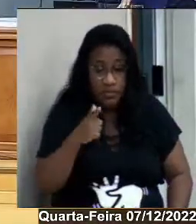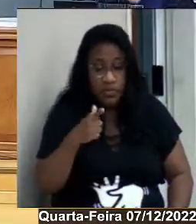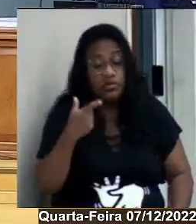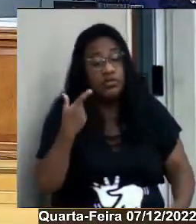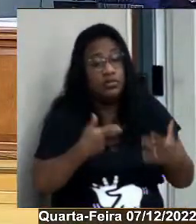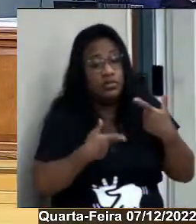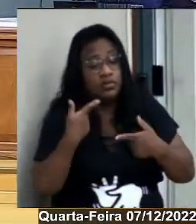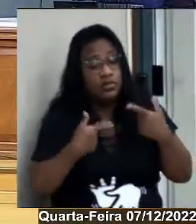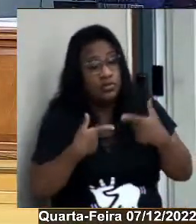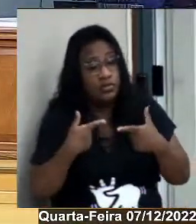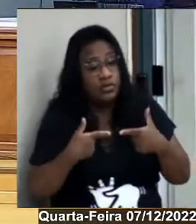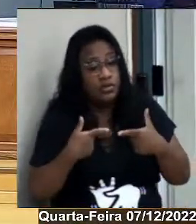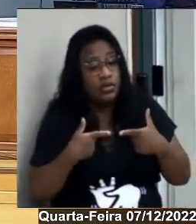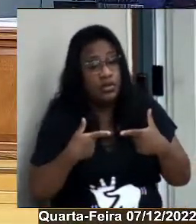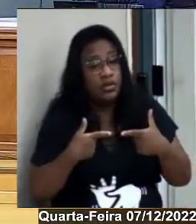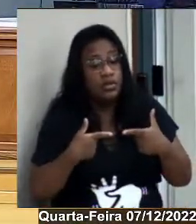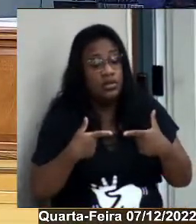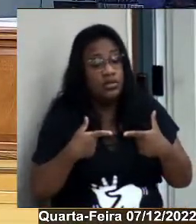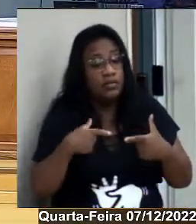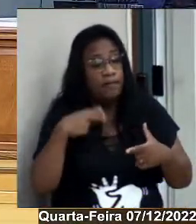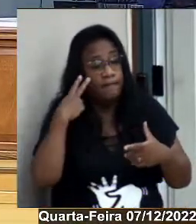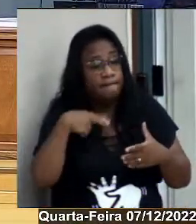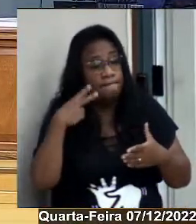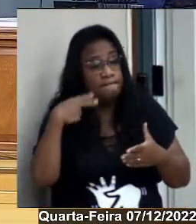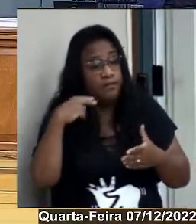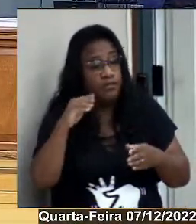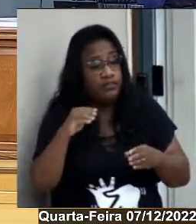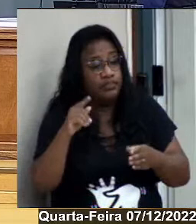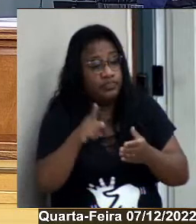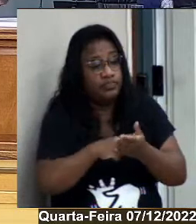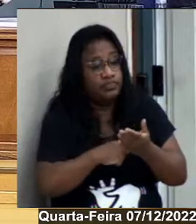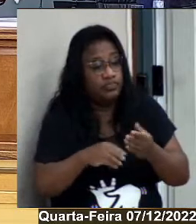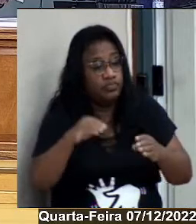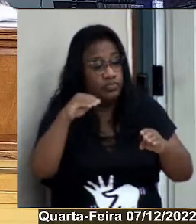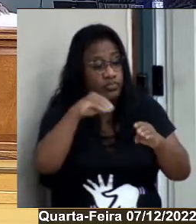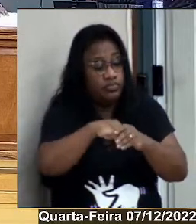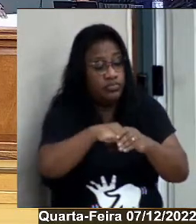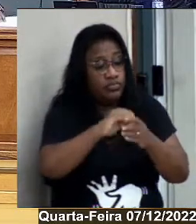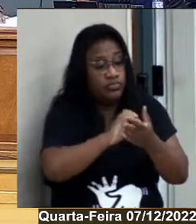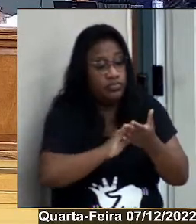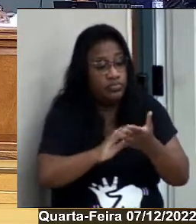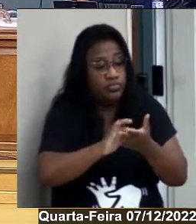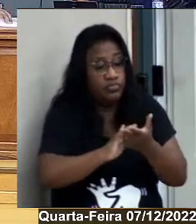Não havendo discussão, vai à votação. Os vereadores podem computar o voto de forma eletrônica.